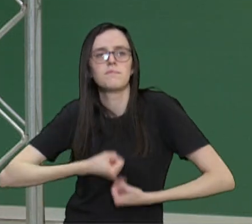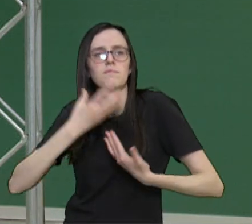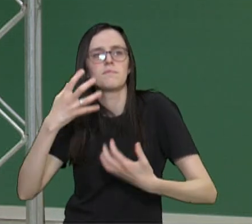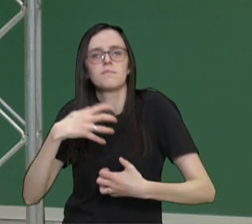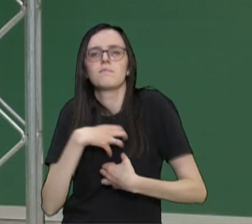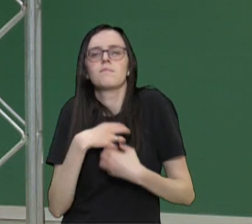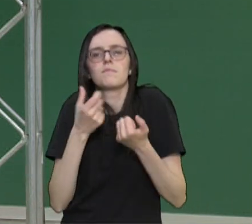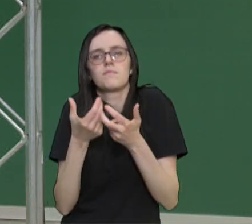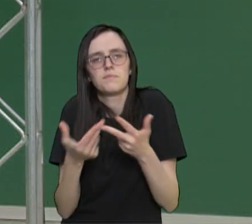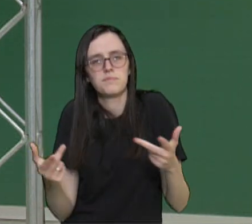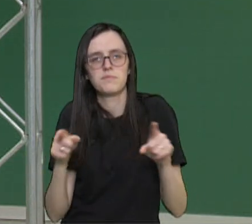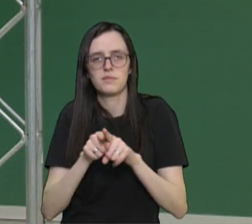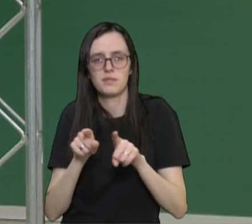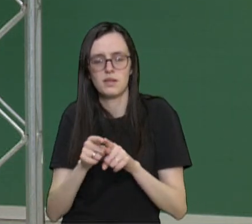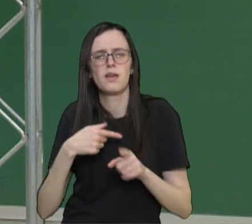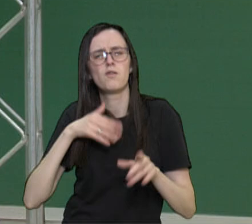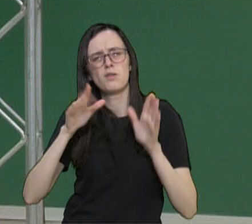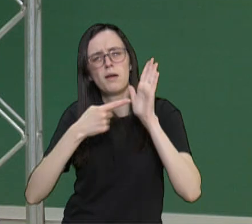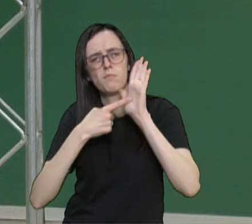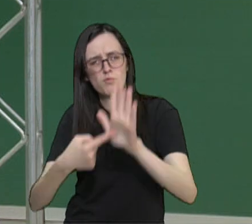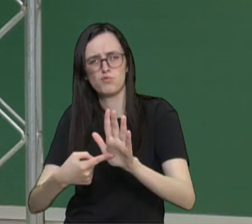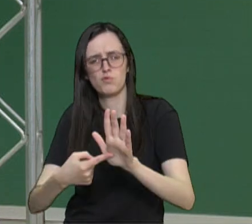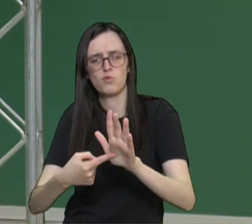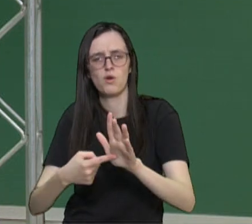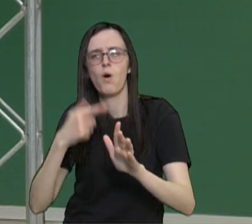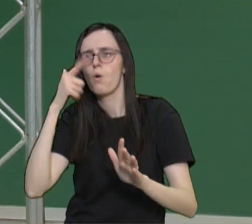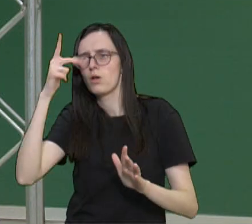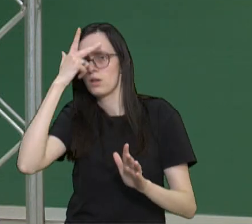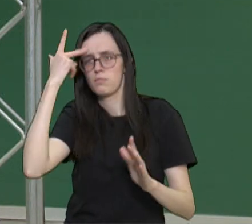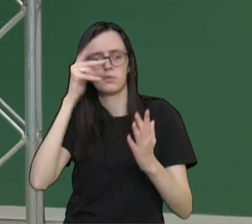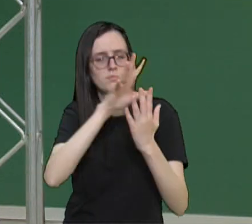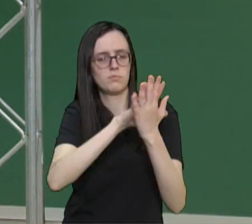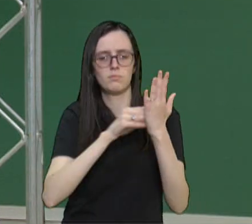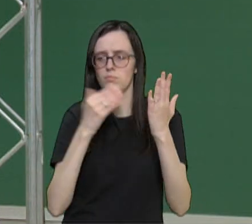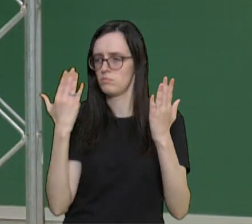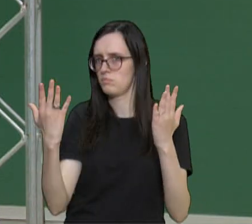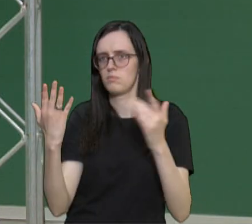sentimentalismo. Né? Eu já cheguei a mostrar uma releitura dessa do Vicky Muniz em outra aula.